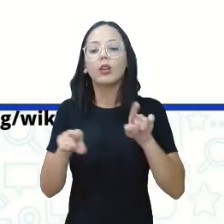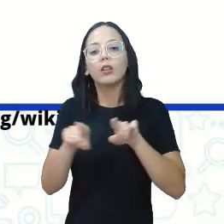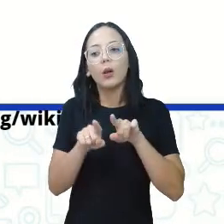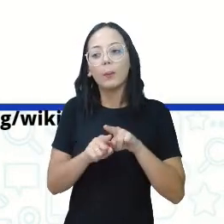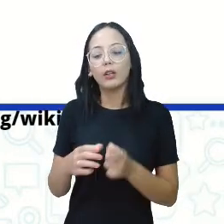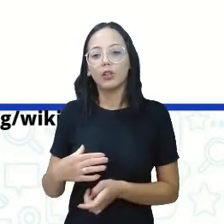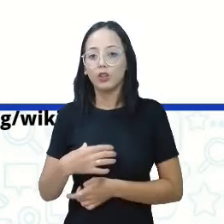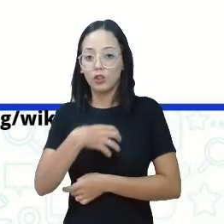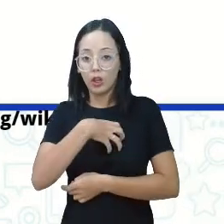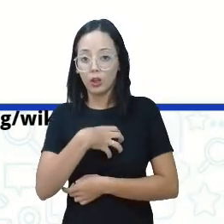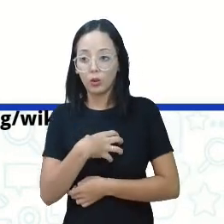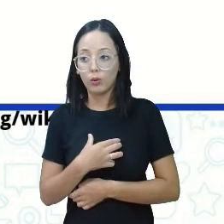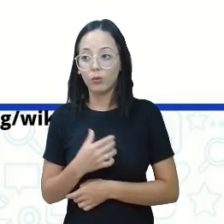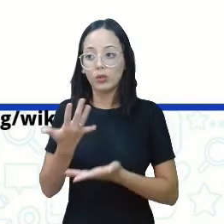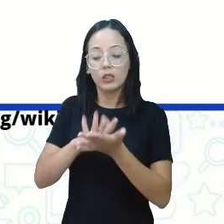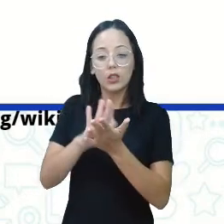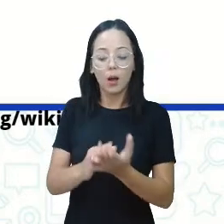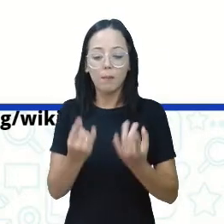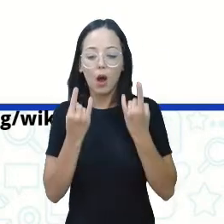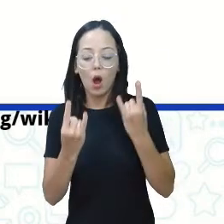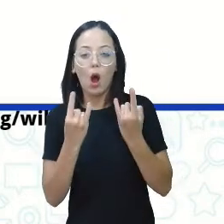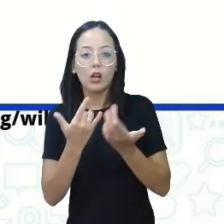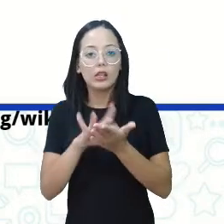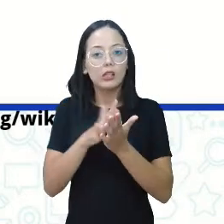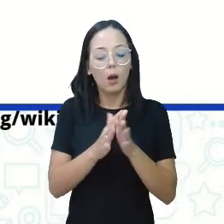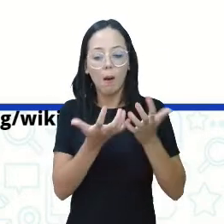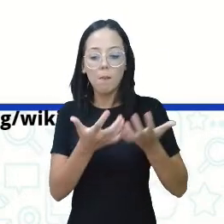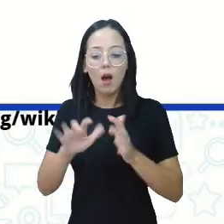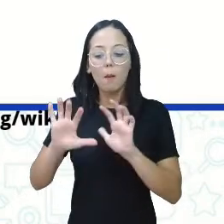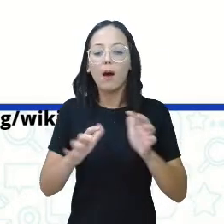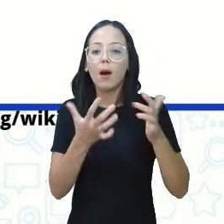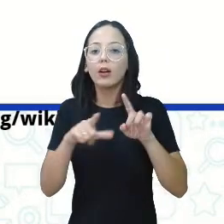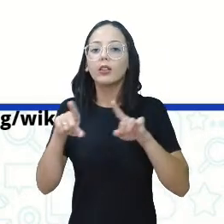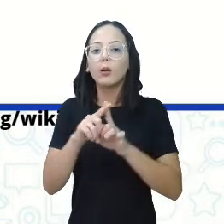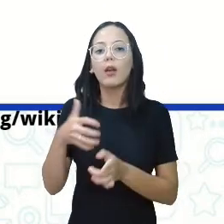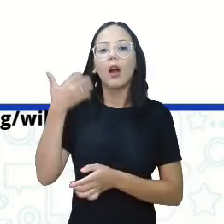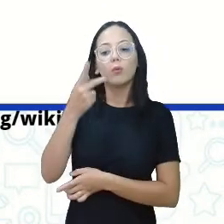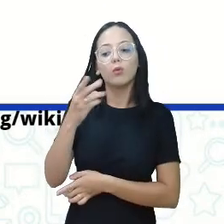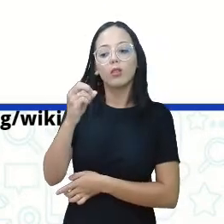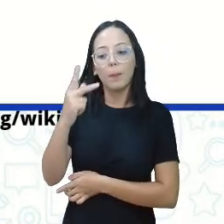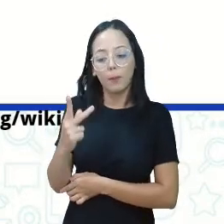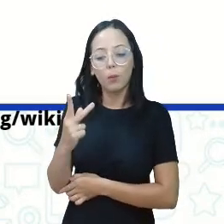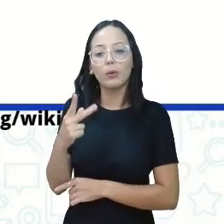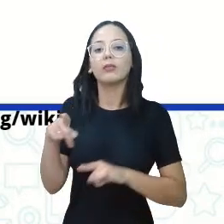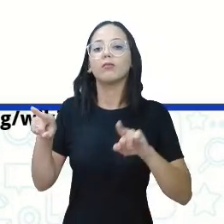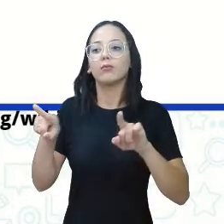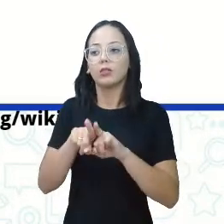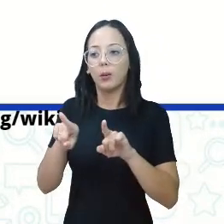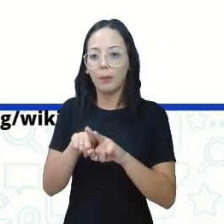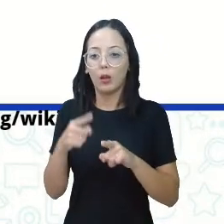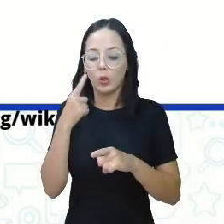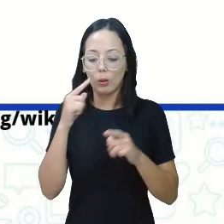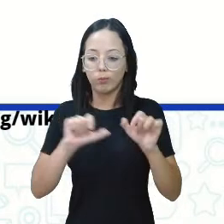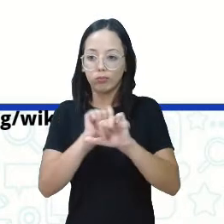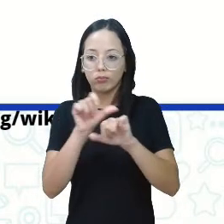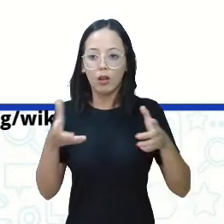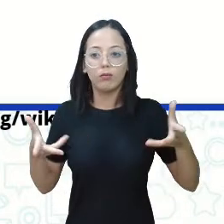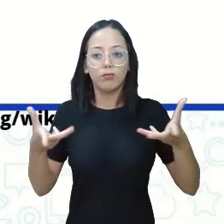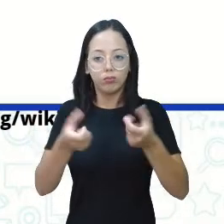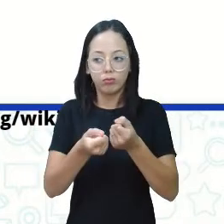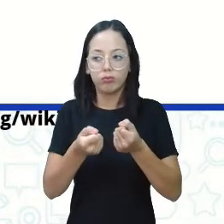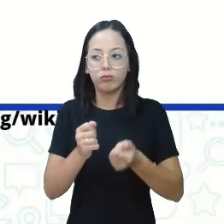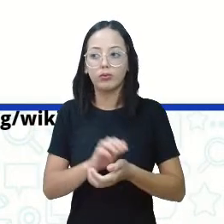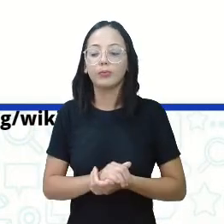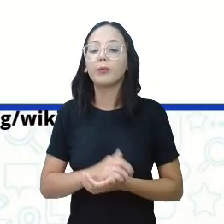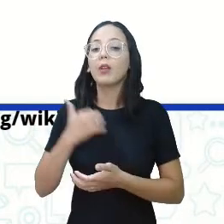estilo samba rock, samba funk, além da música pop que veio também para arrasar, né? A